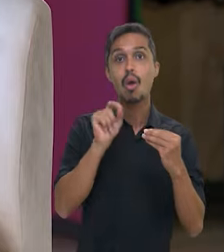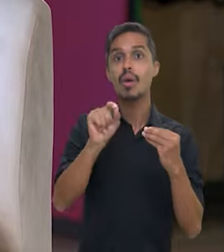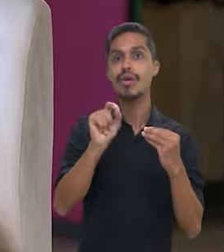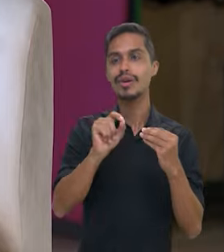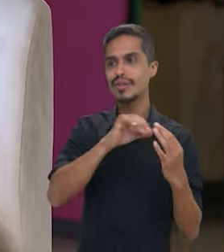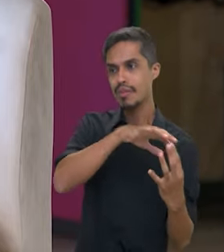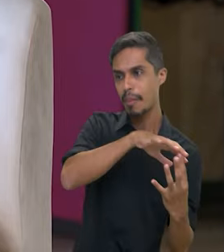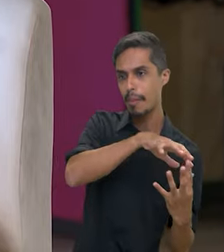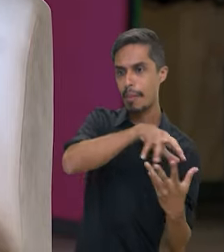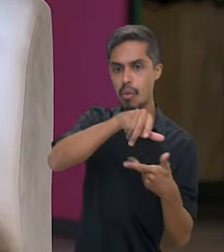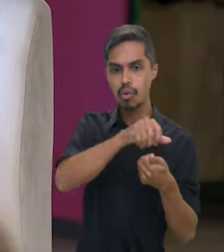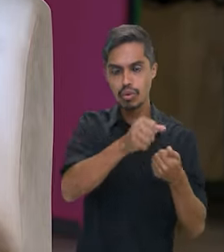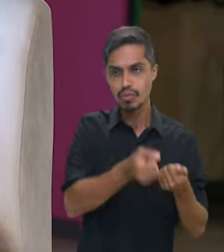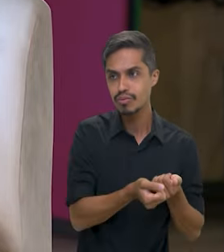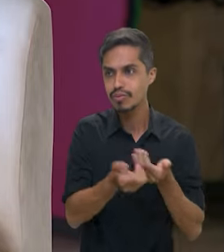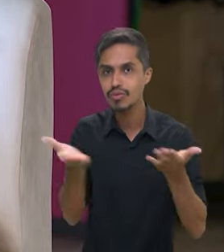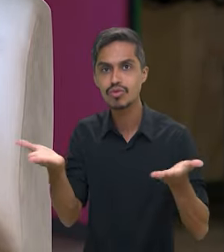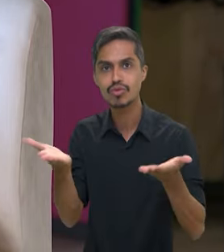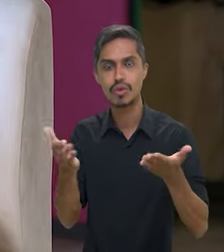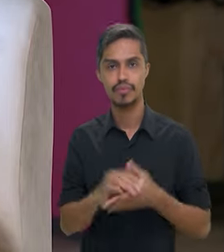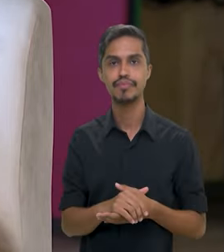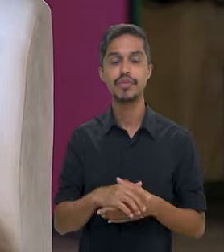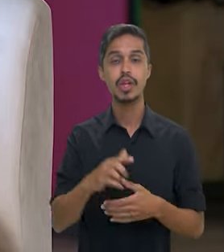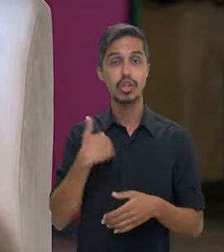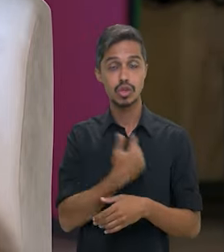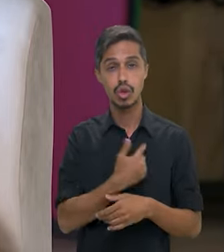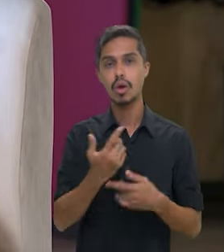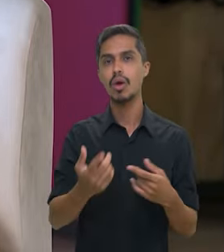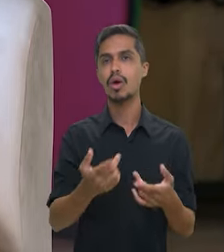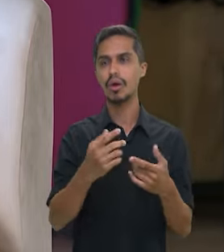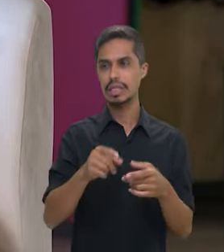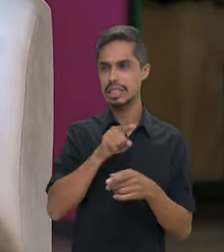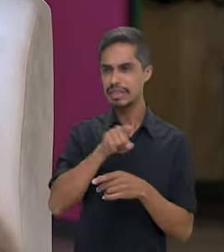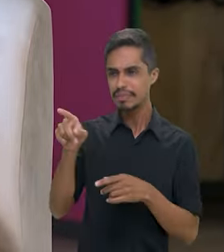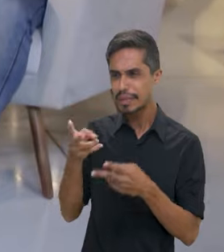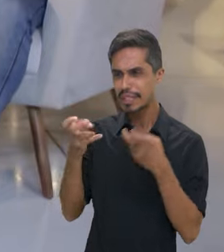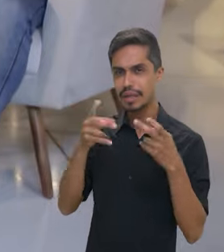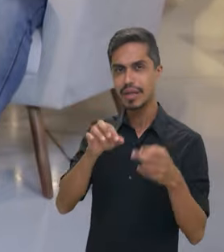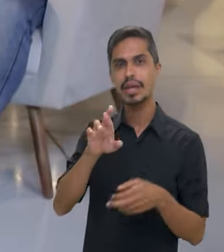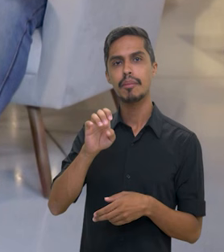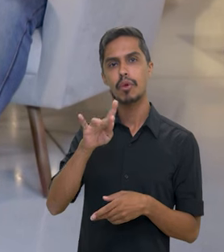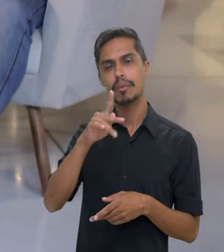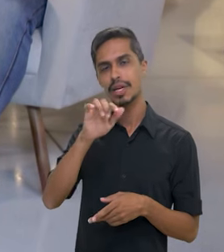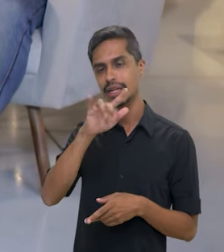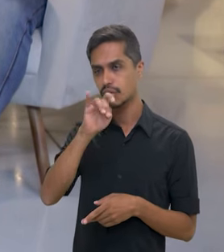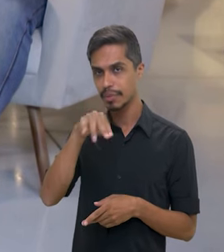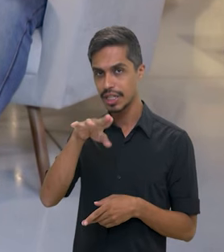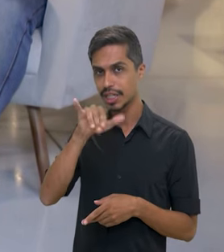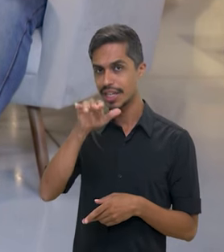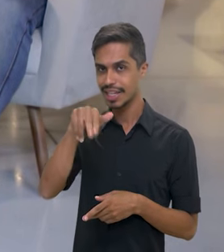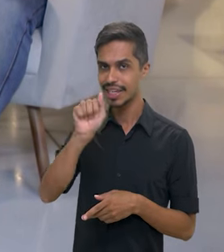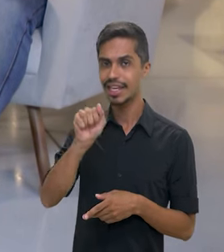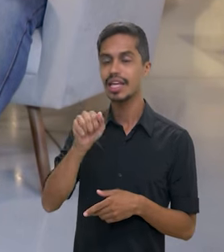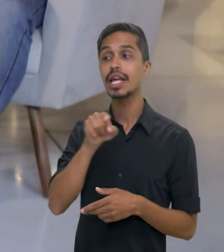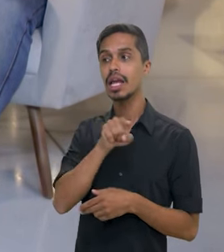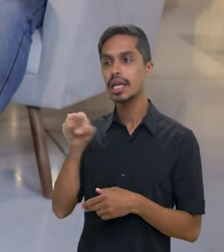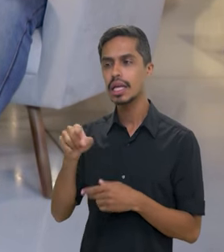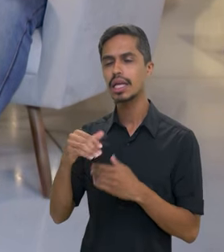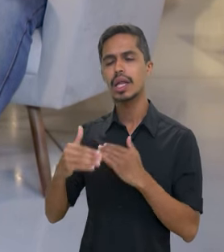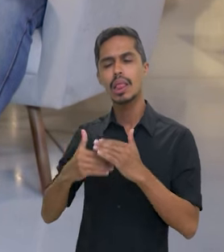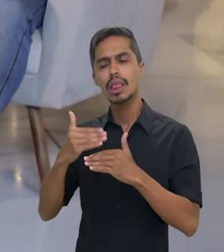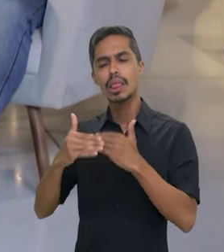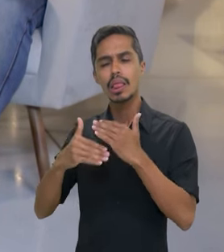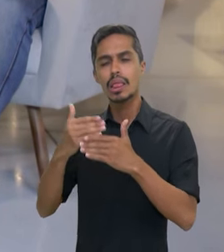internacional para os países que ainda estão, eu diria, desenvolvendo, como é o caso da República Dominicana, dando esses